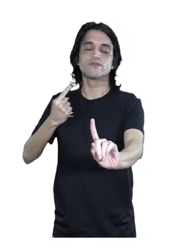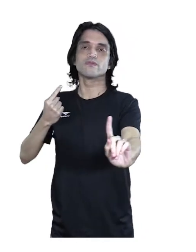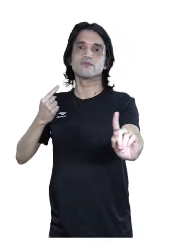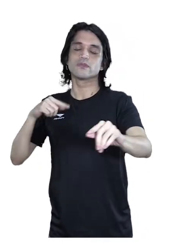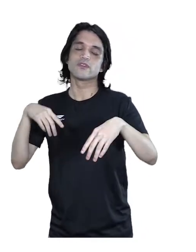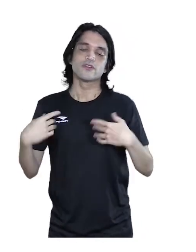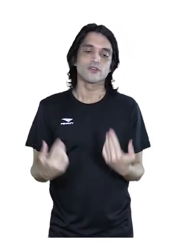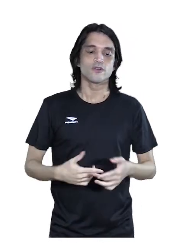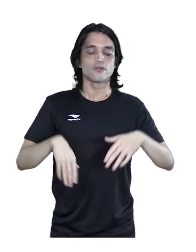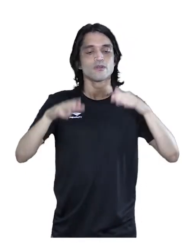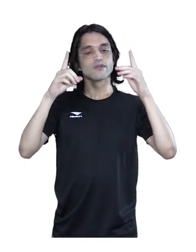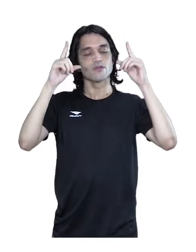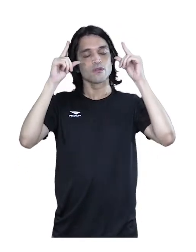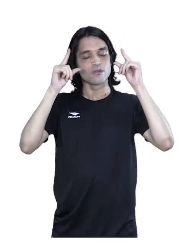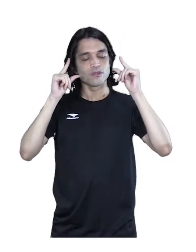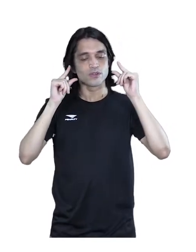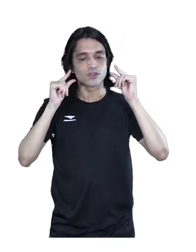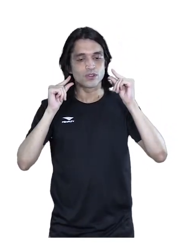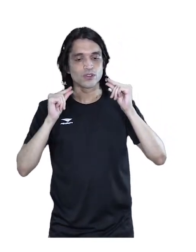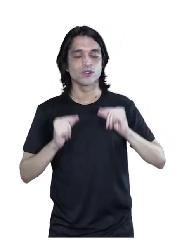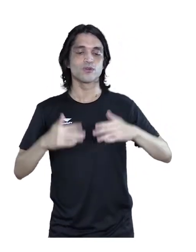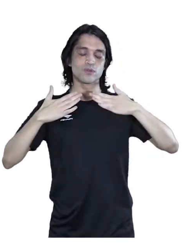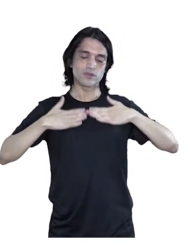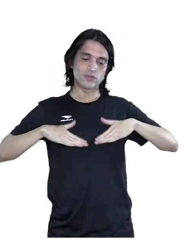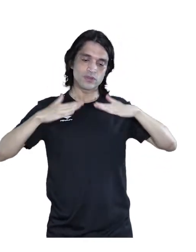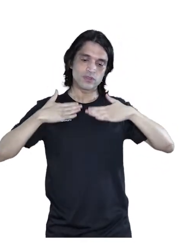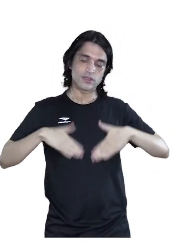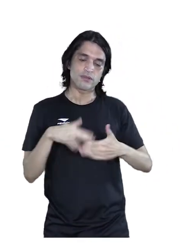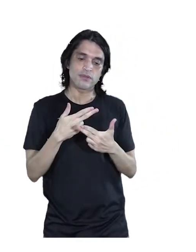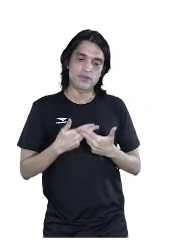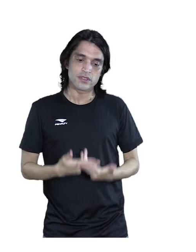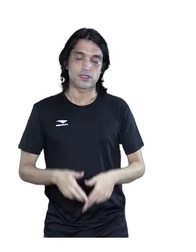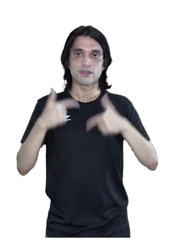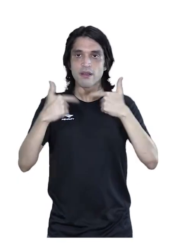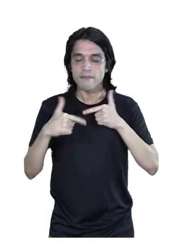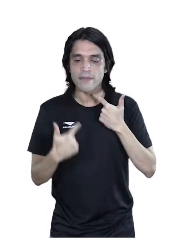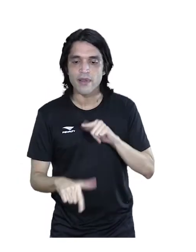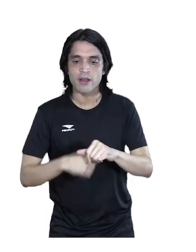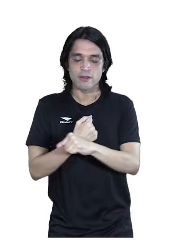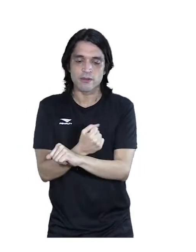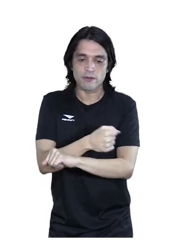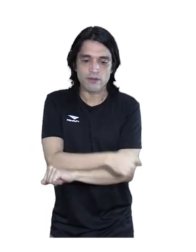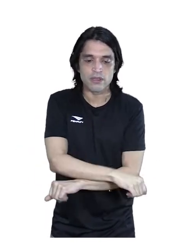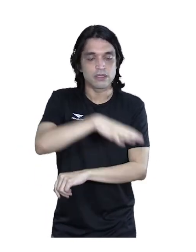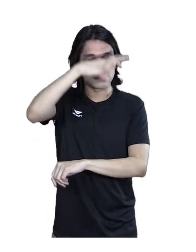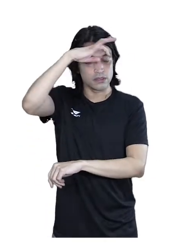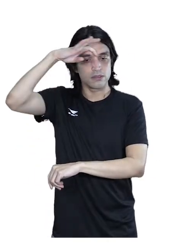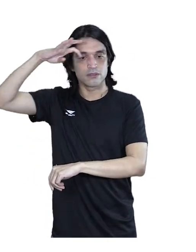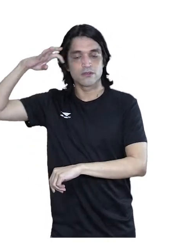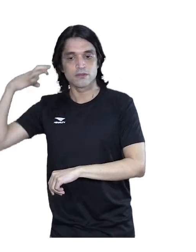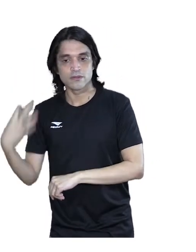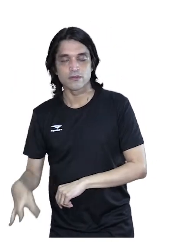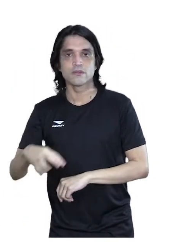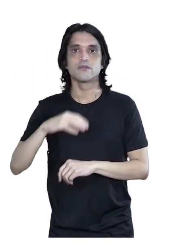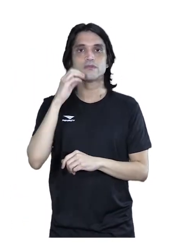do claustro, na paciência e no sossego. Trabalha e teima, e lima, e sofre, e sua, mas que